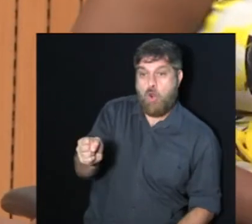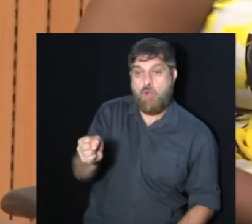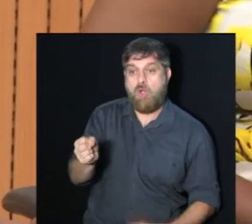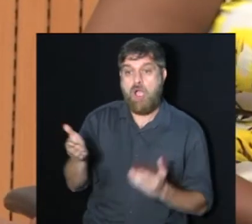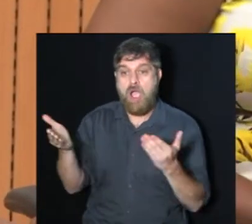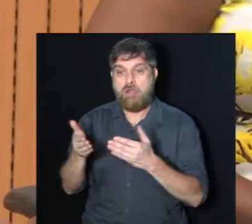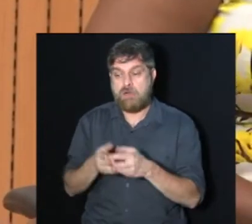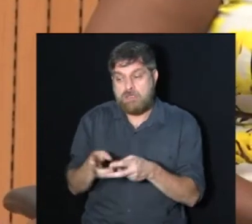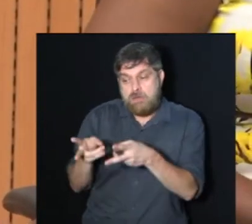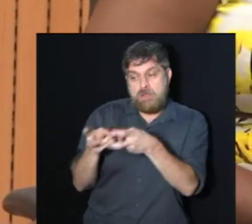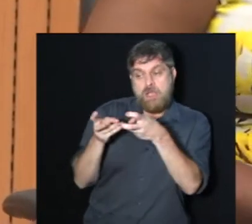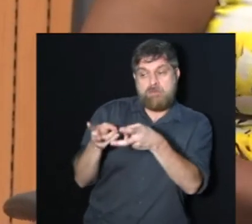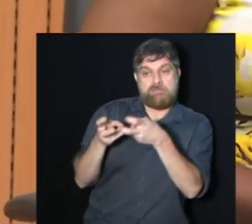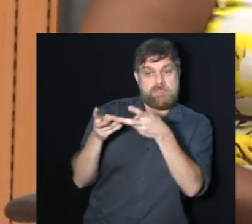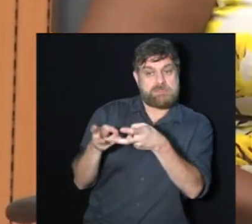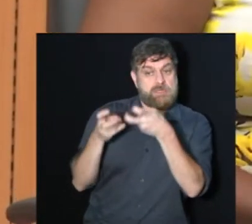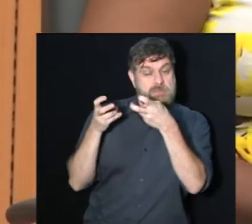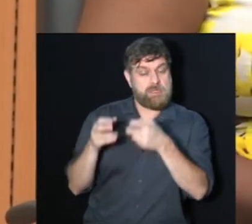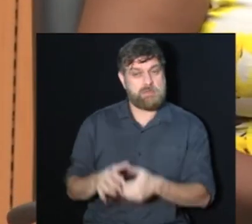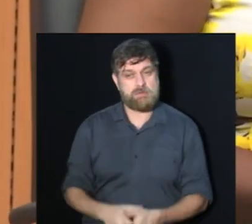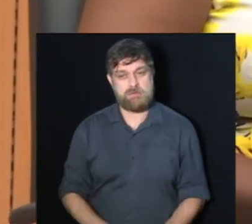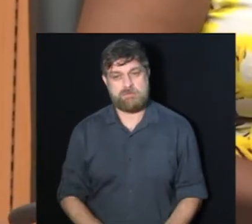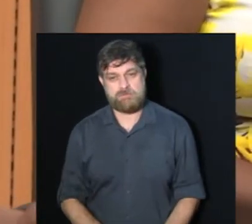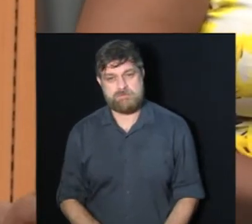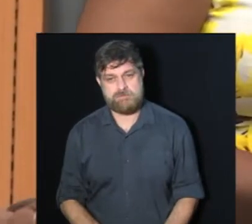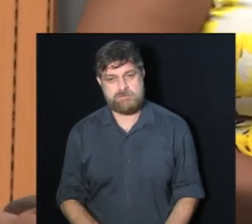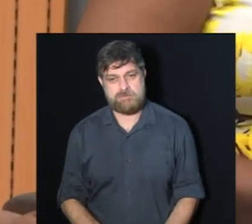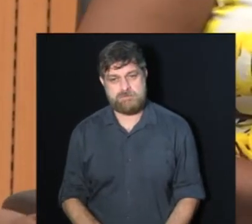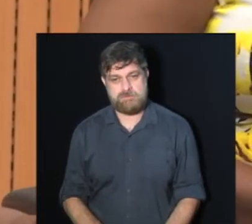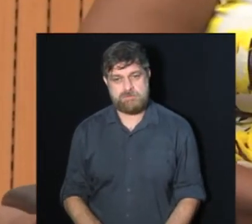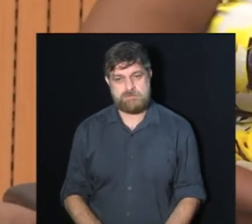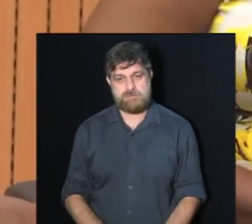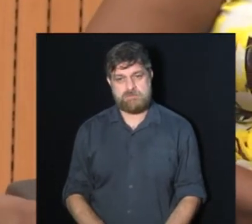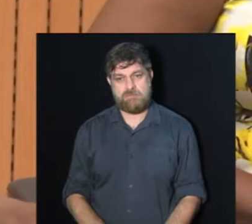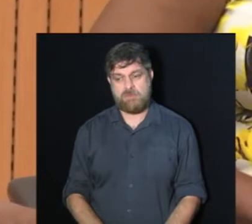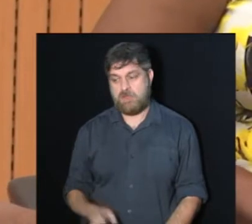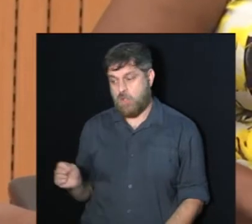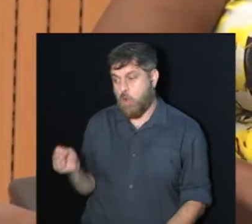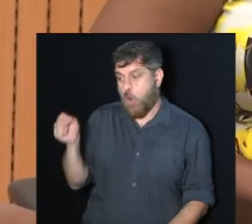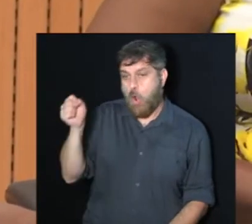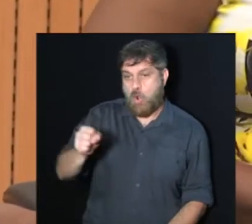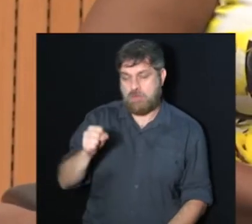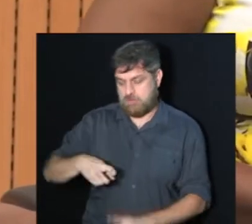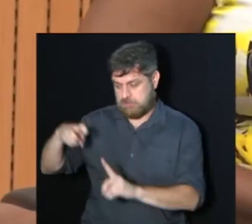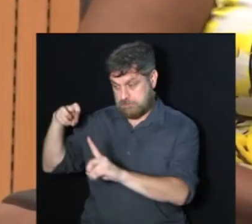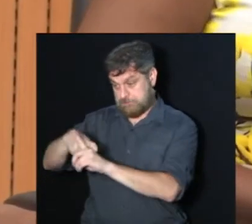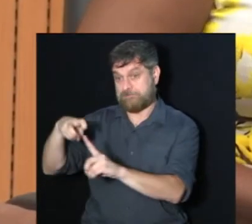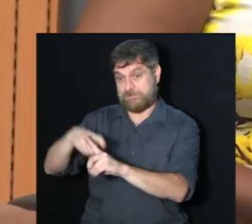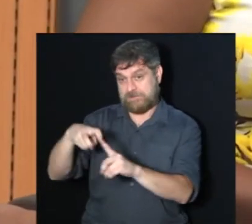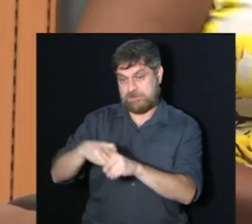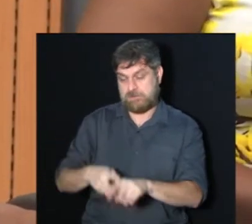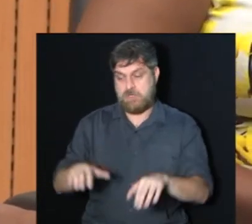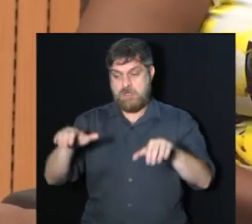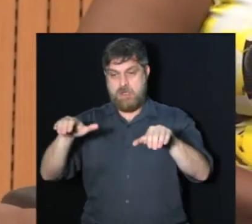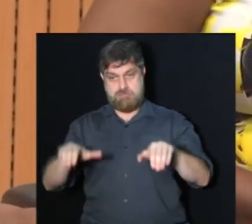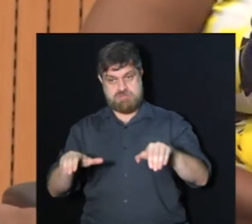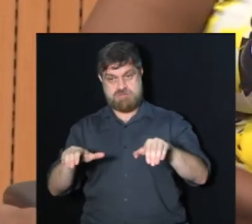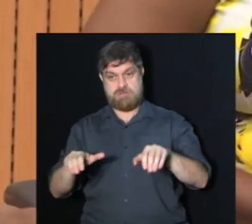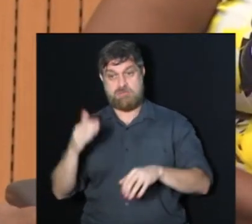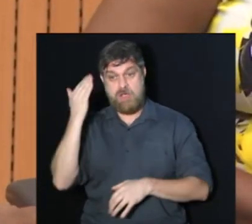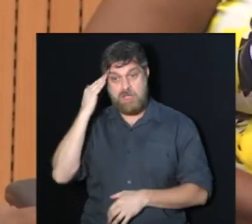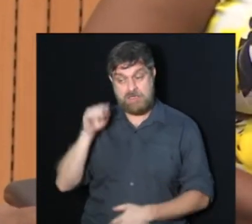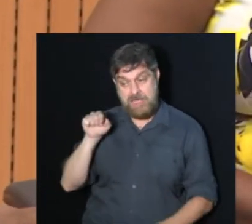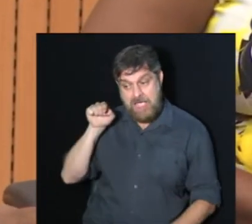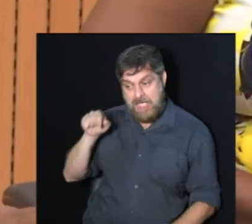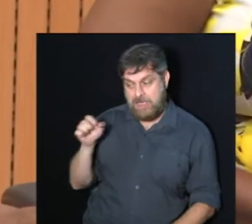está vendo. Não é? Então, é isso. Quem colocou o capitão do mato lá, precisa entender que ele